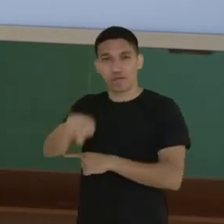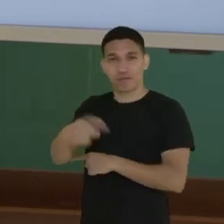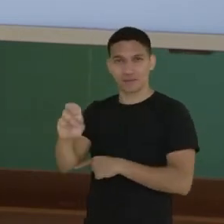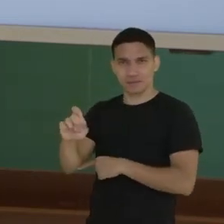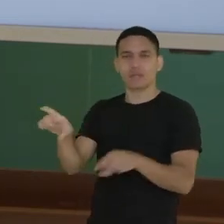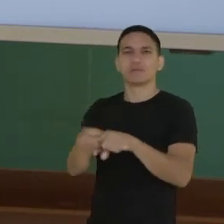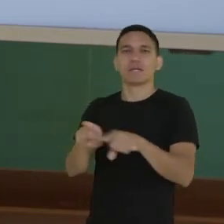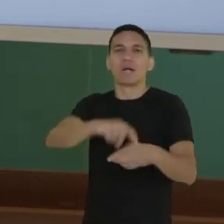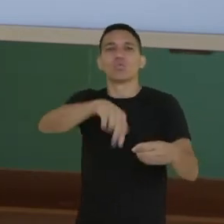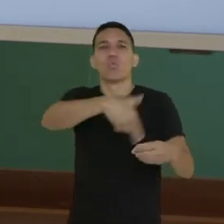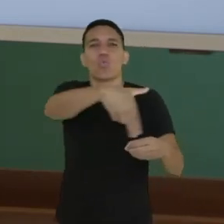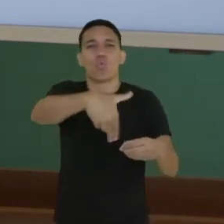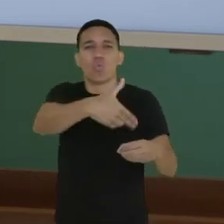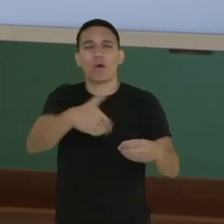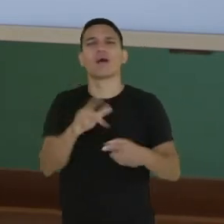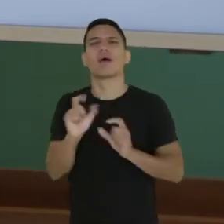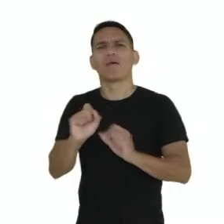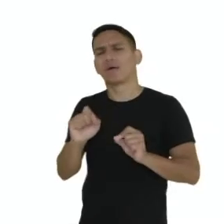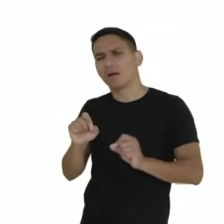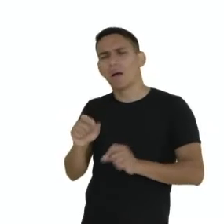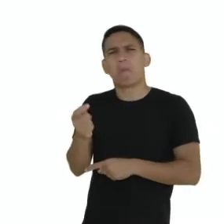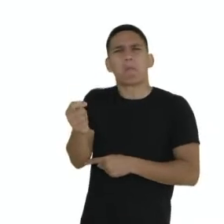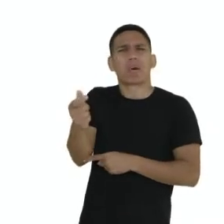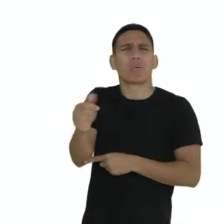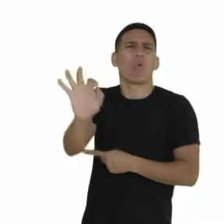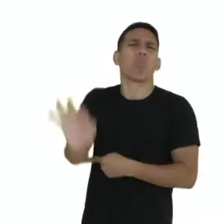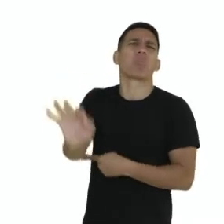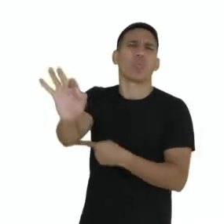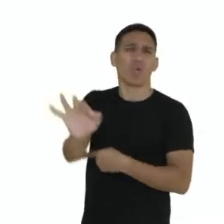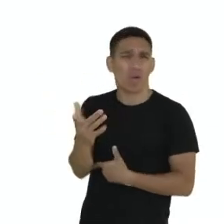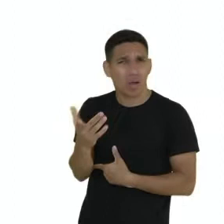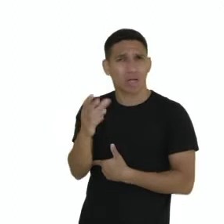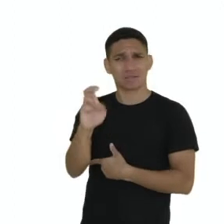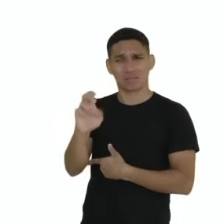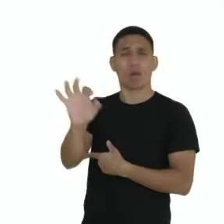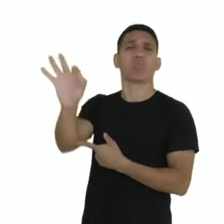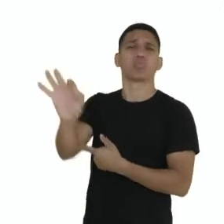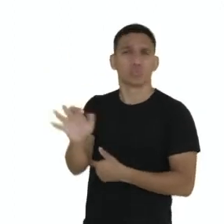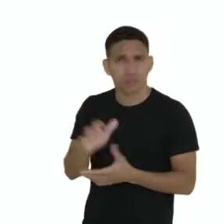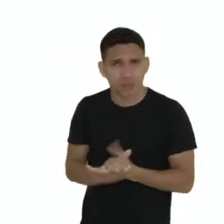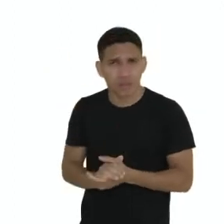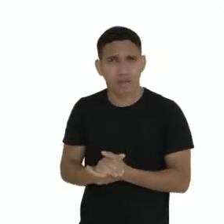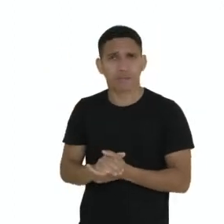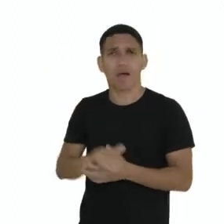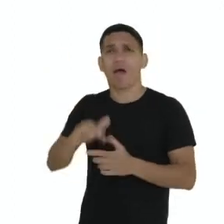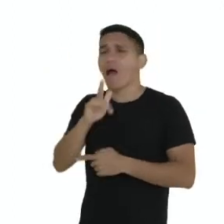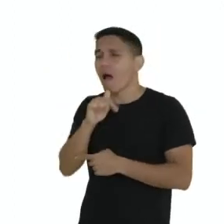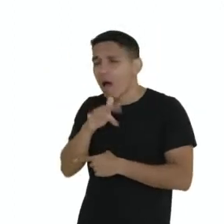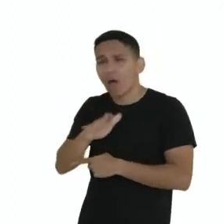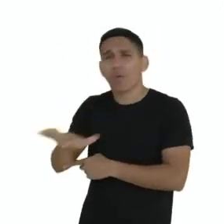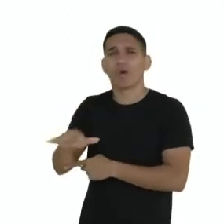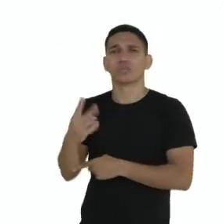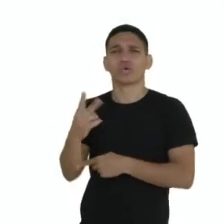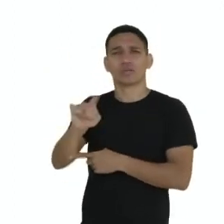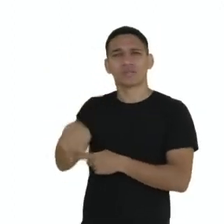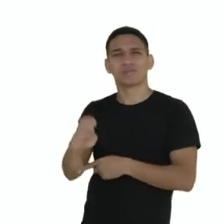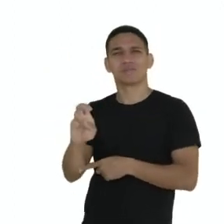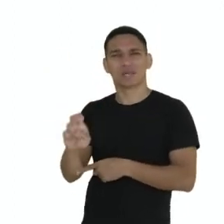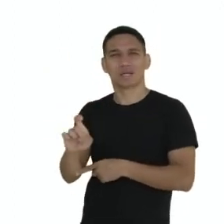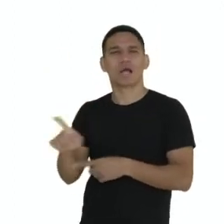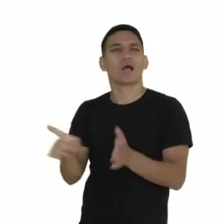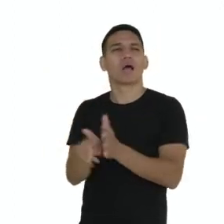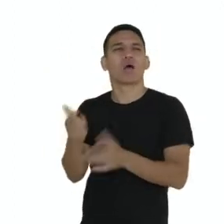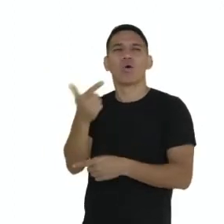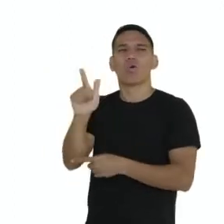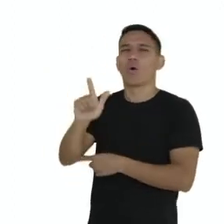energia nuclear, eles equivalem a uma porcentagem muito pequena, nuclear 5%, a hidráulica 2,5%, a biomassa 9,3%. E tem